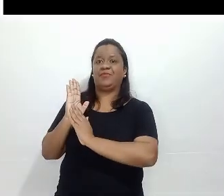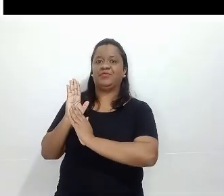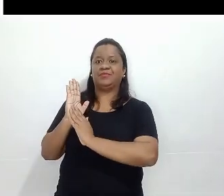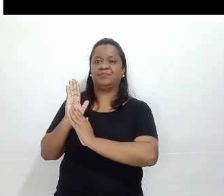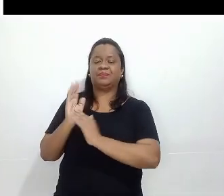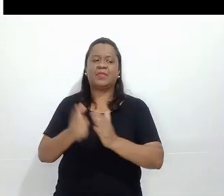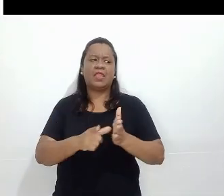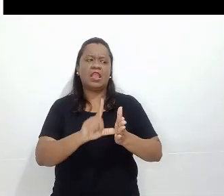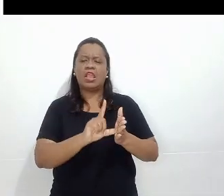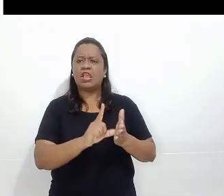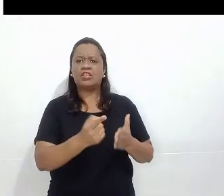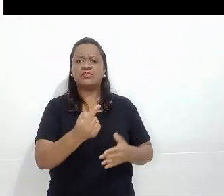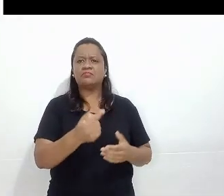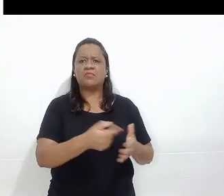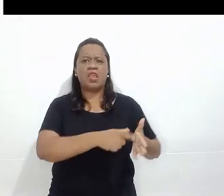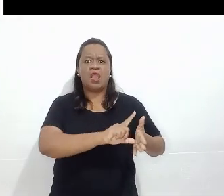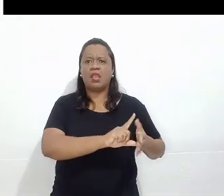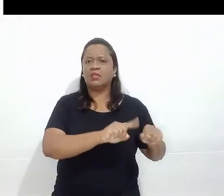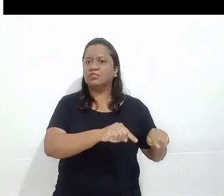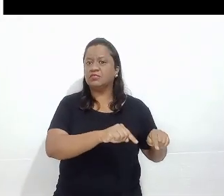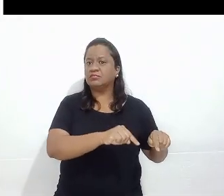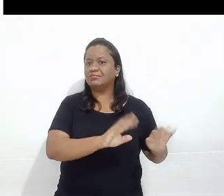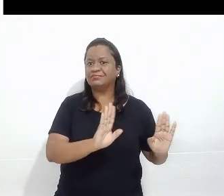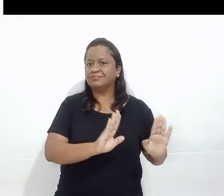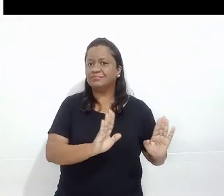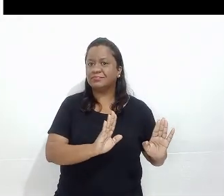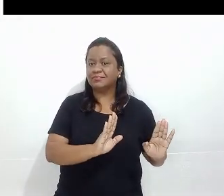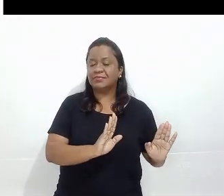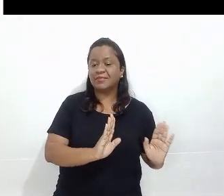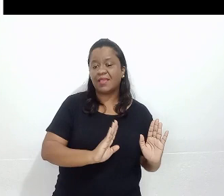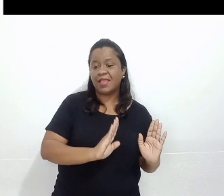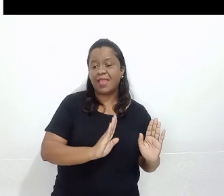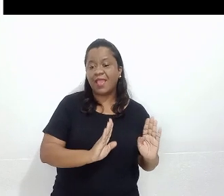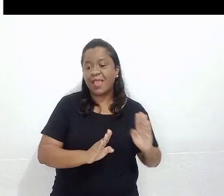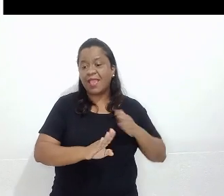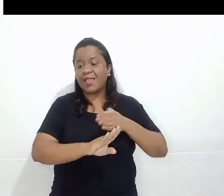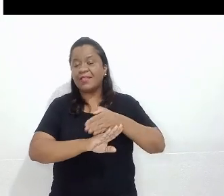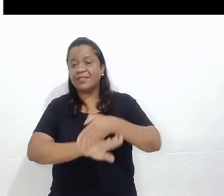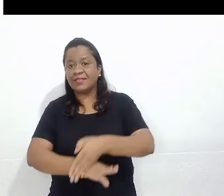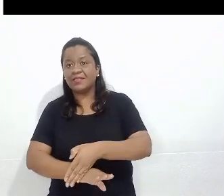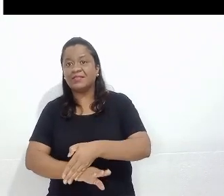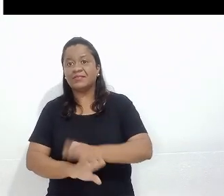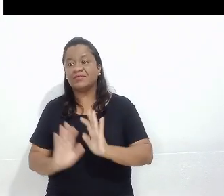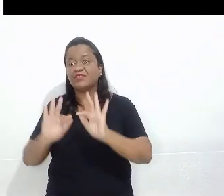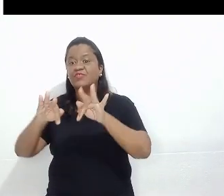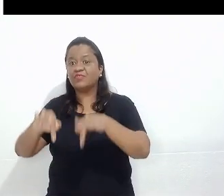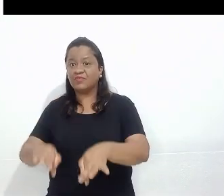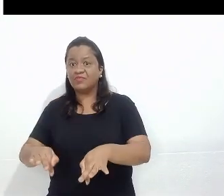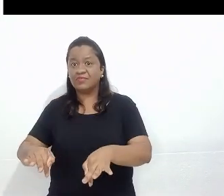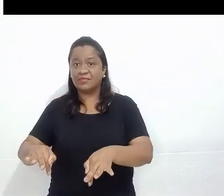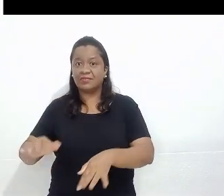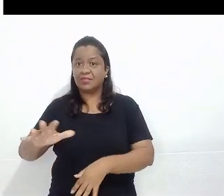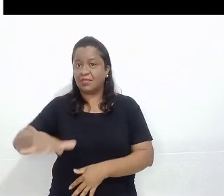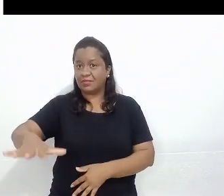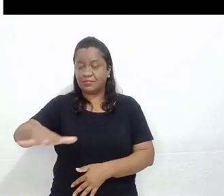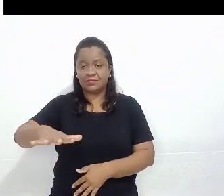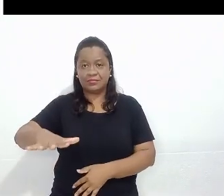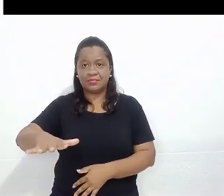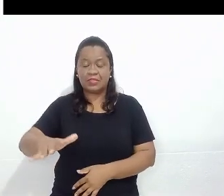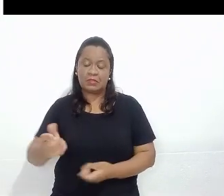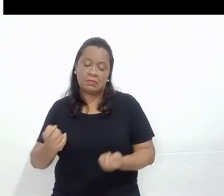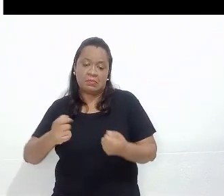no início. Ele entra mesmo mais na fase final. E ele entrando na fase final, ele pode não estar entendendo bem a